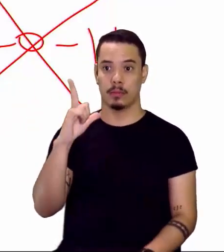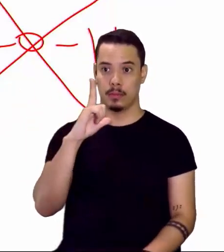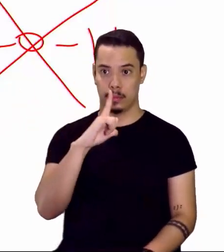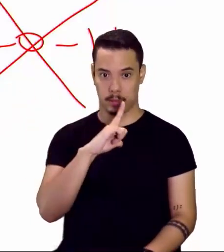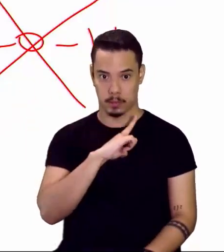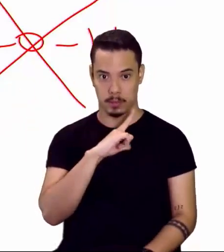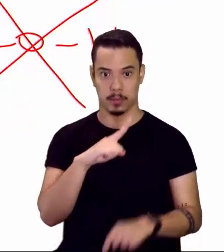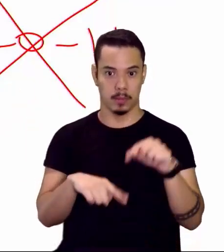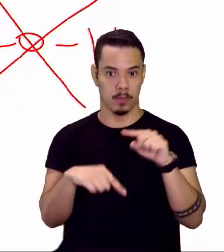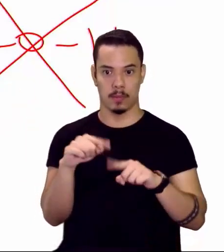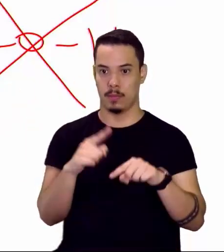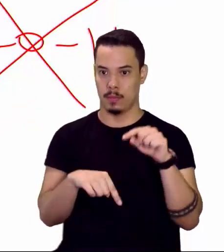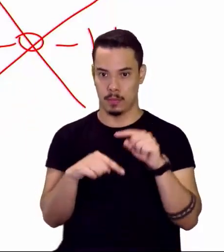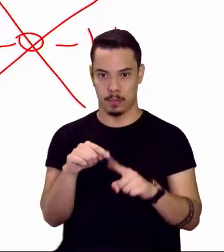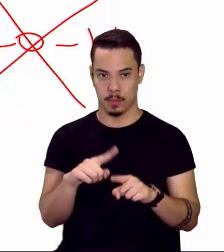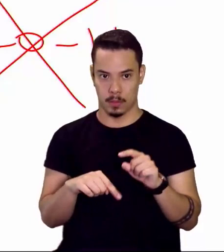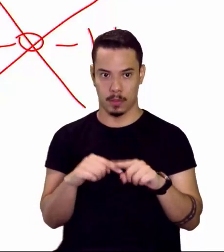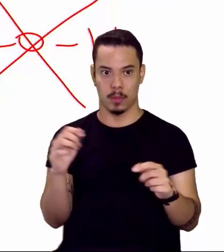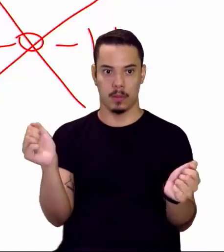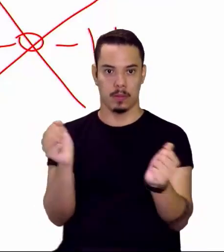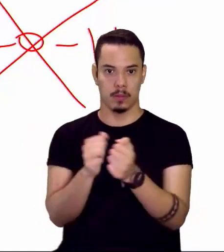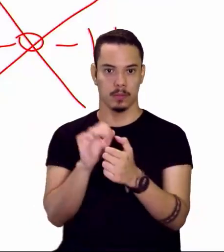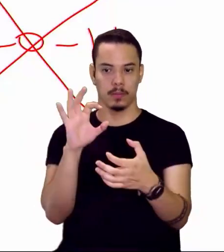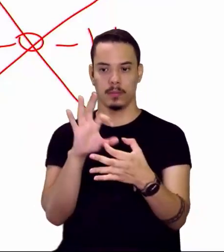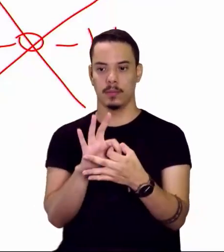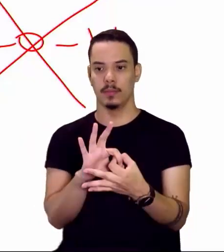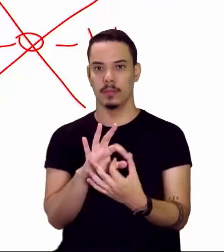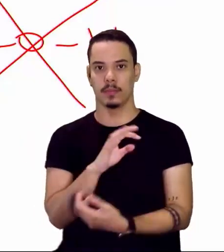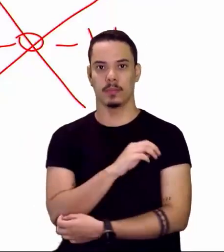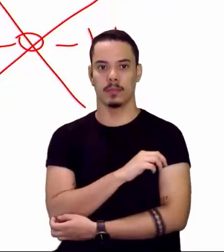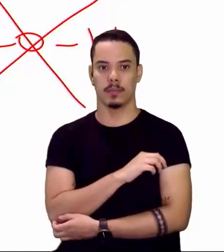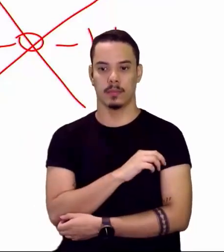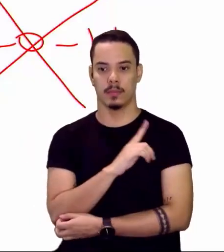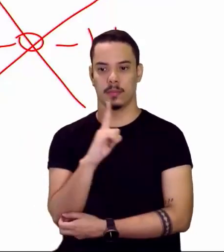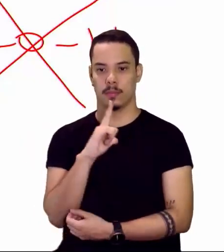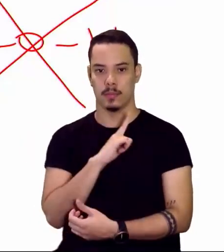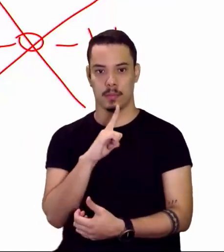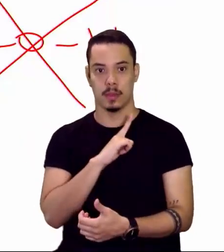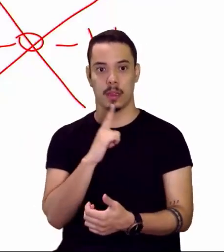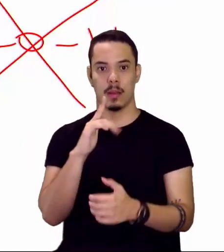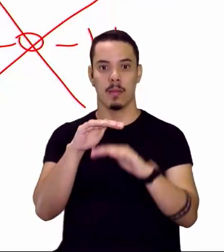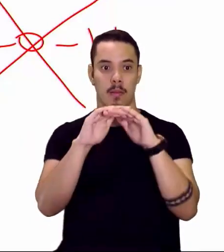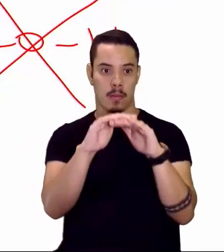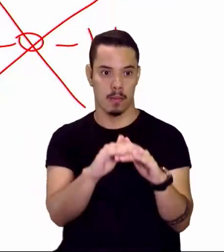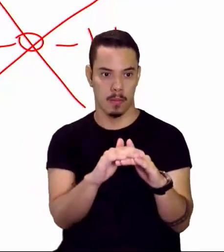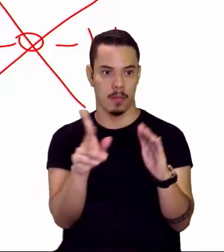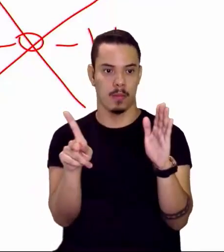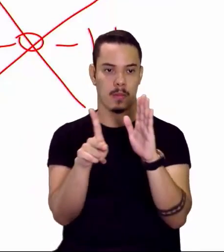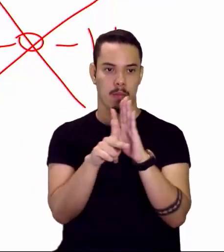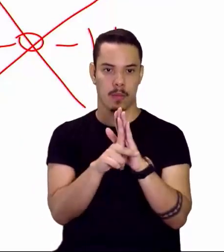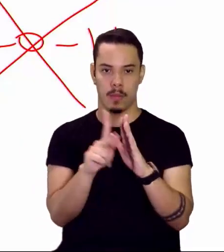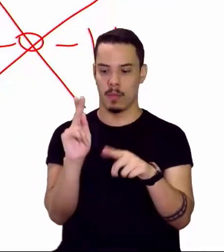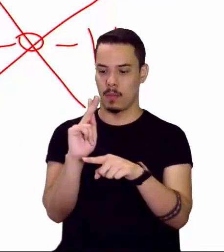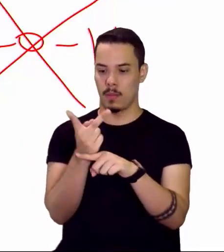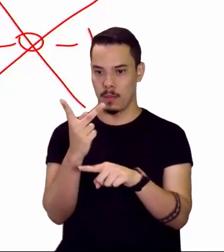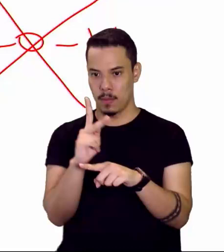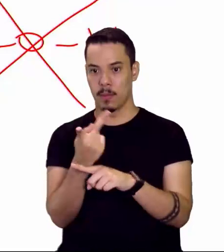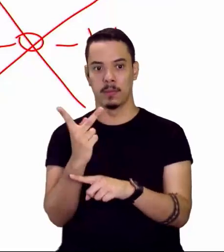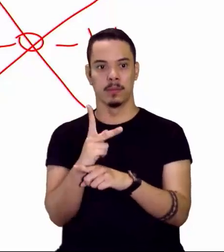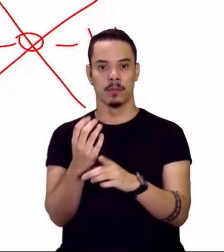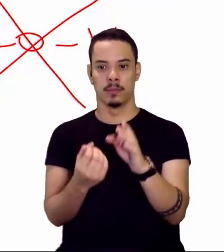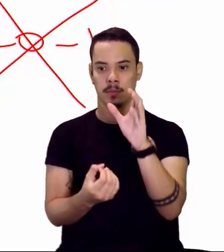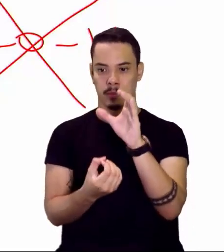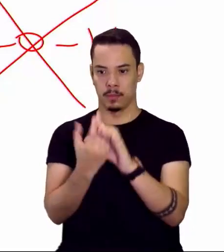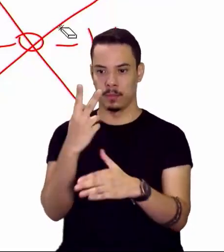não estão emparelhados, não ligantes, e eles estão pressionando o hidrogênio, formando,